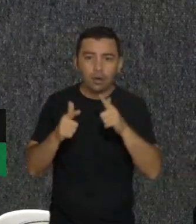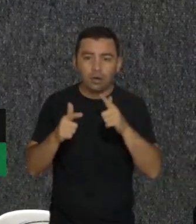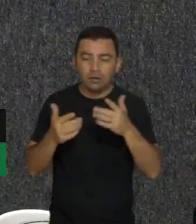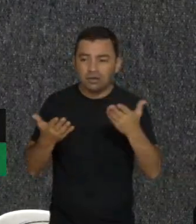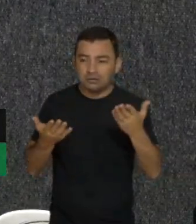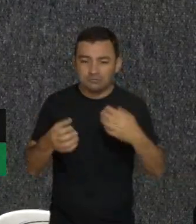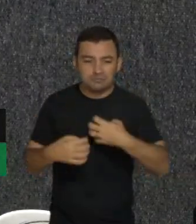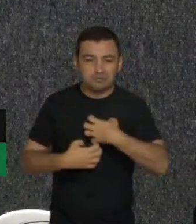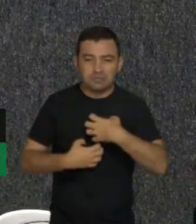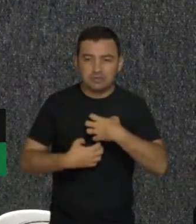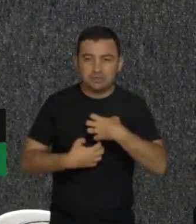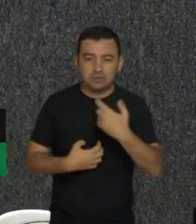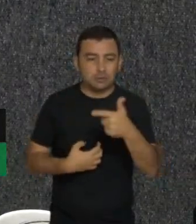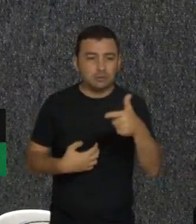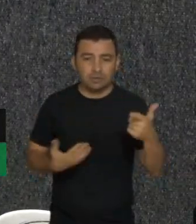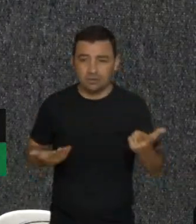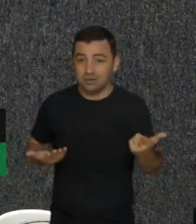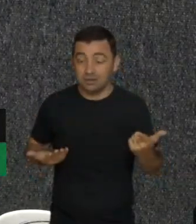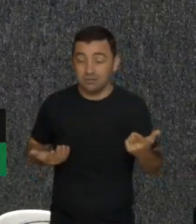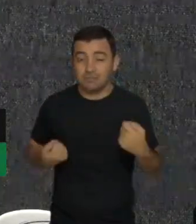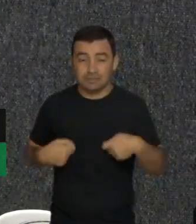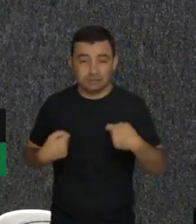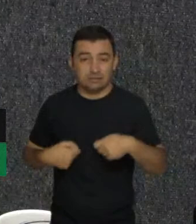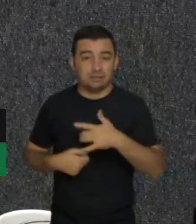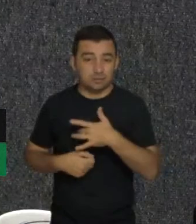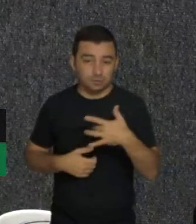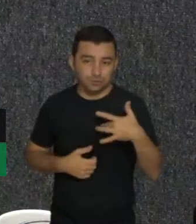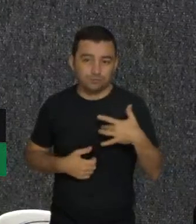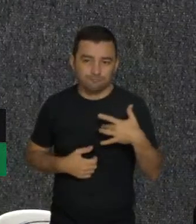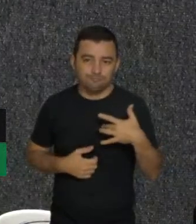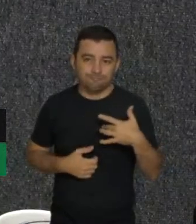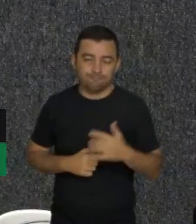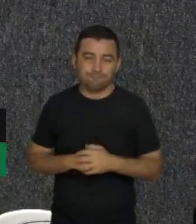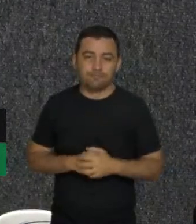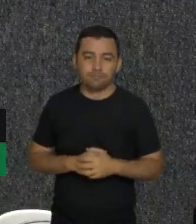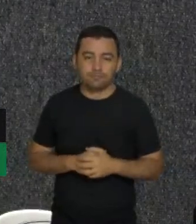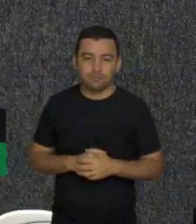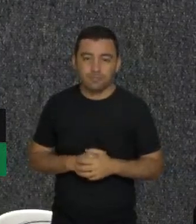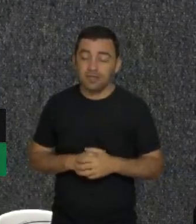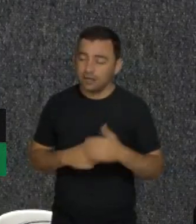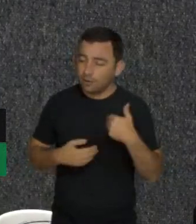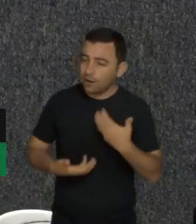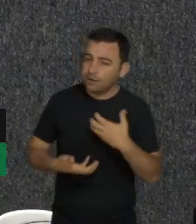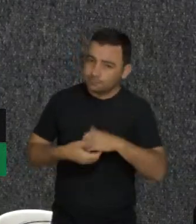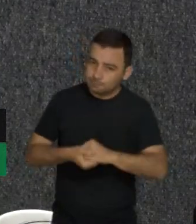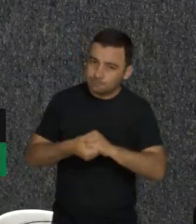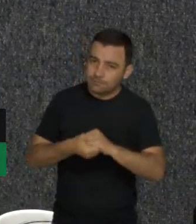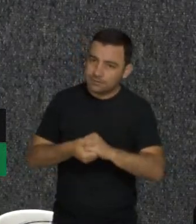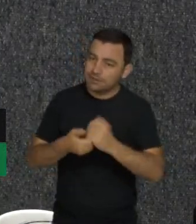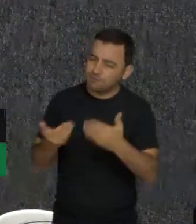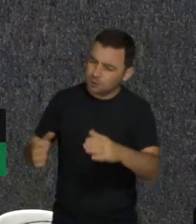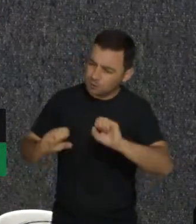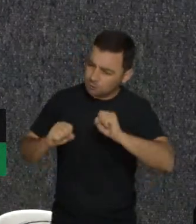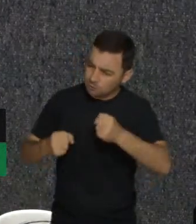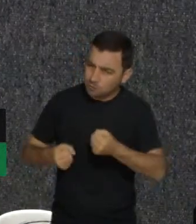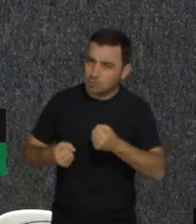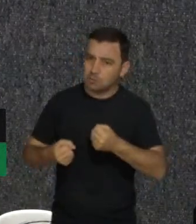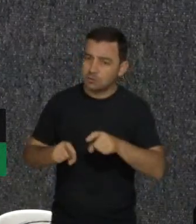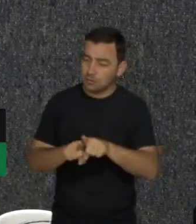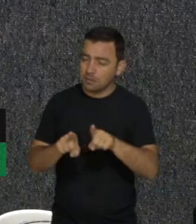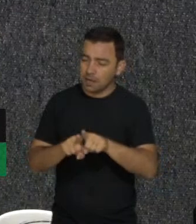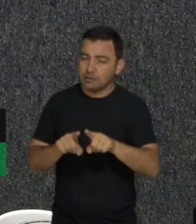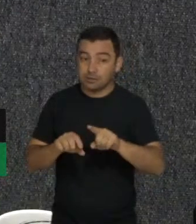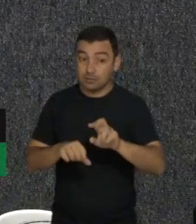sentido Vicente Dr Vicente caropreso então quero lhe lhe cumprimentar pela sua dedicação e em seu nome todos os médicos